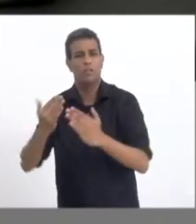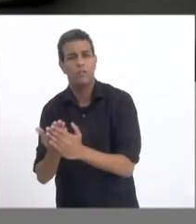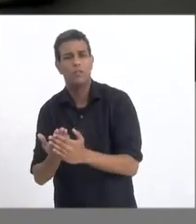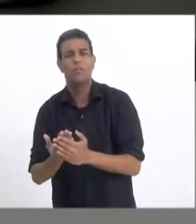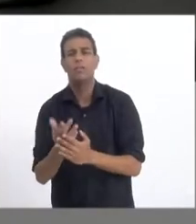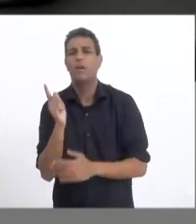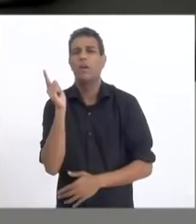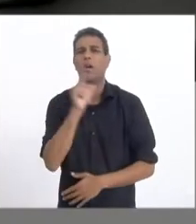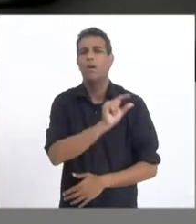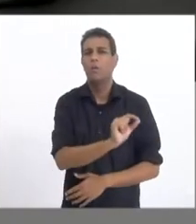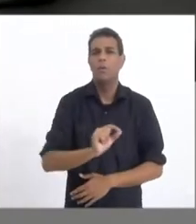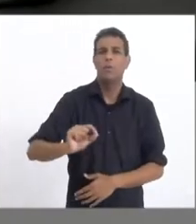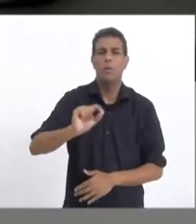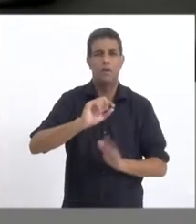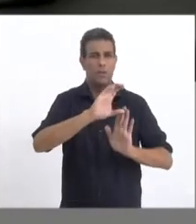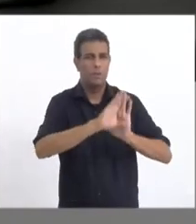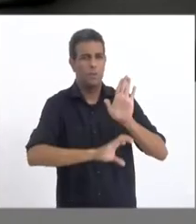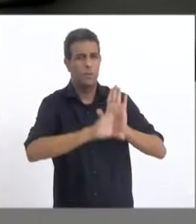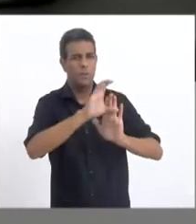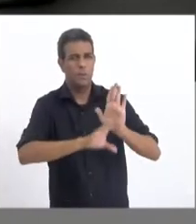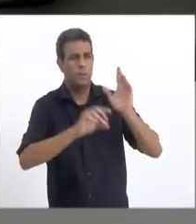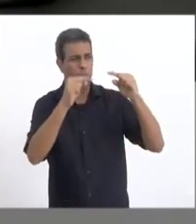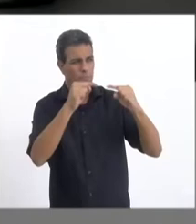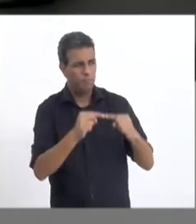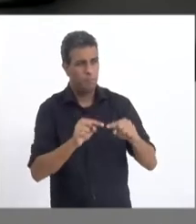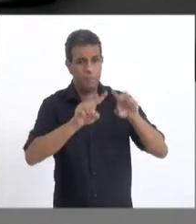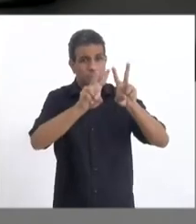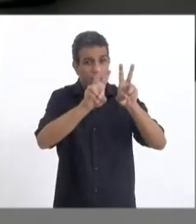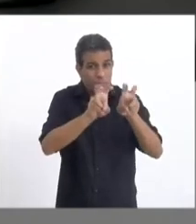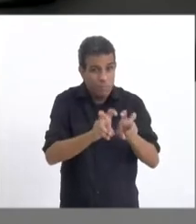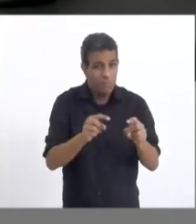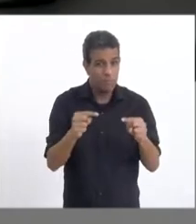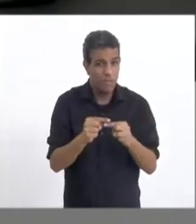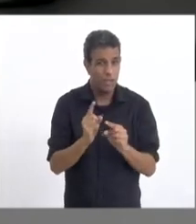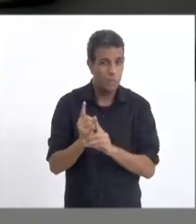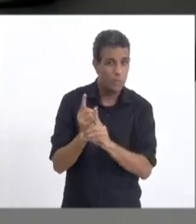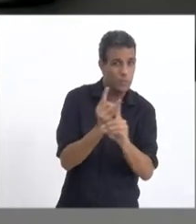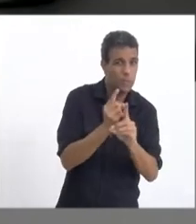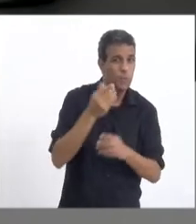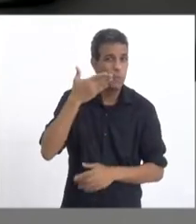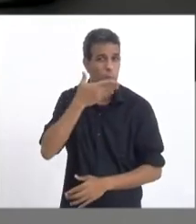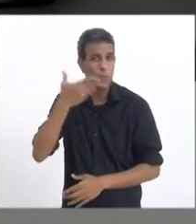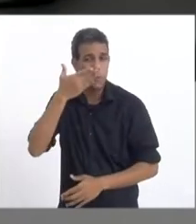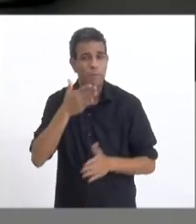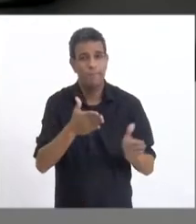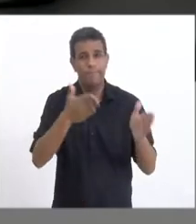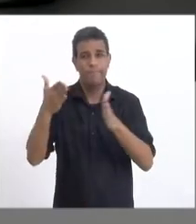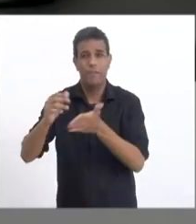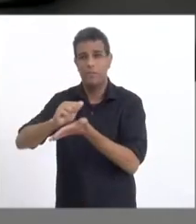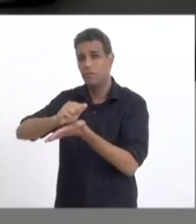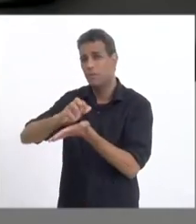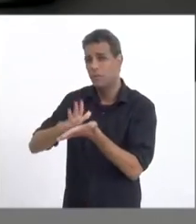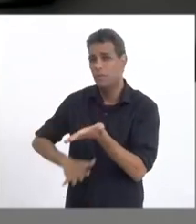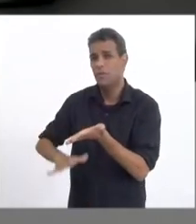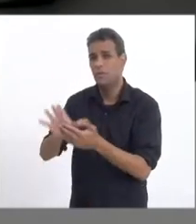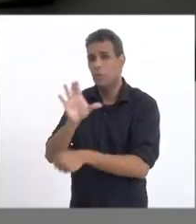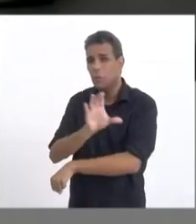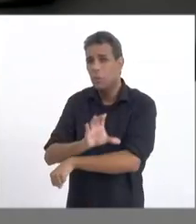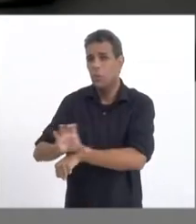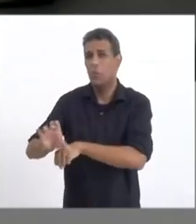de colocar no currículo escolar a temática de discussão, atividades relacionadas à